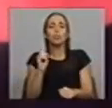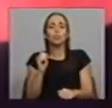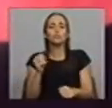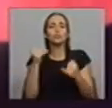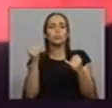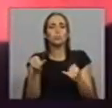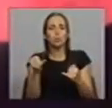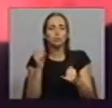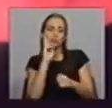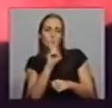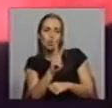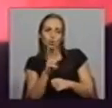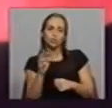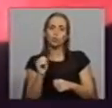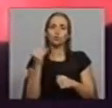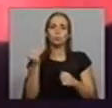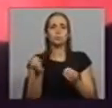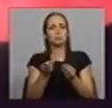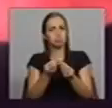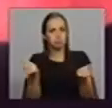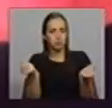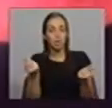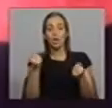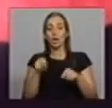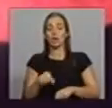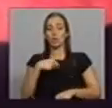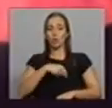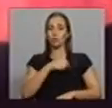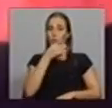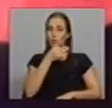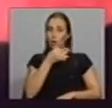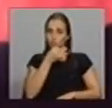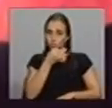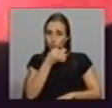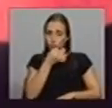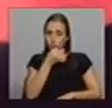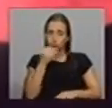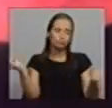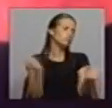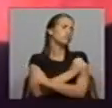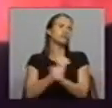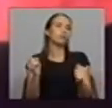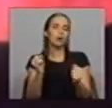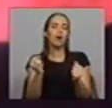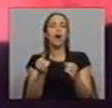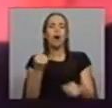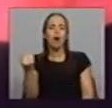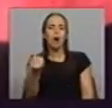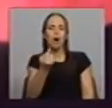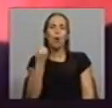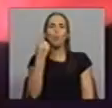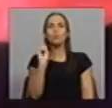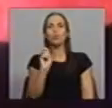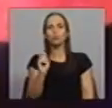serem detectados. Este caso que nós falamos aqui foi uma explosão que demorou cerca de 1 minuto a desaparecer. E há outro pormenor